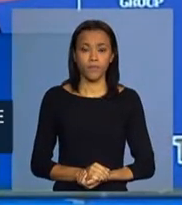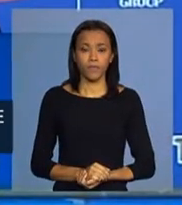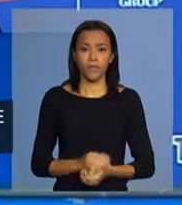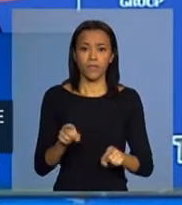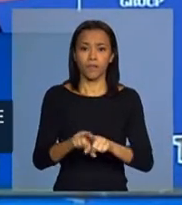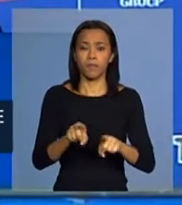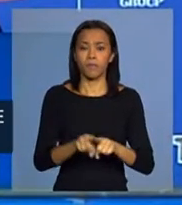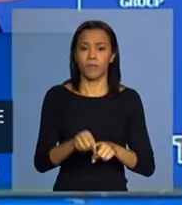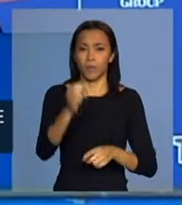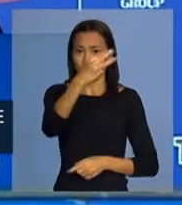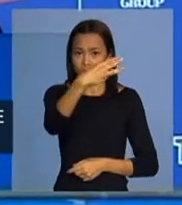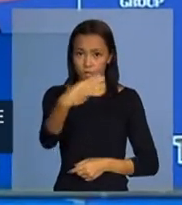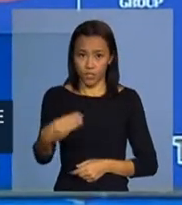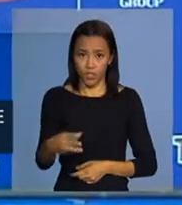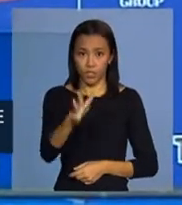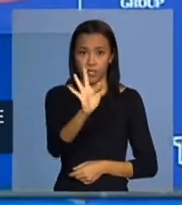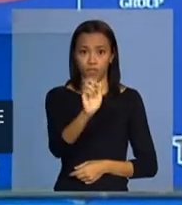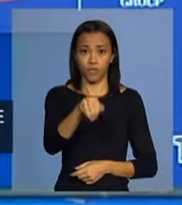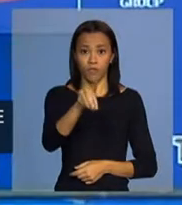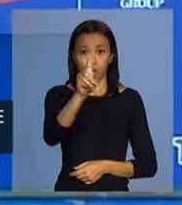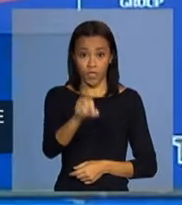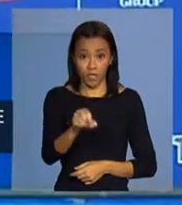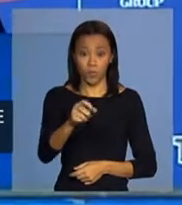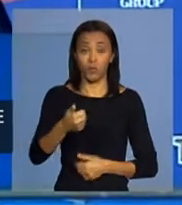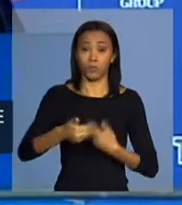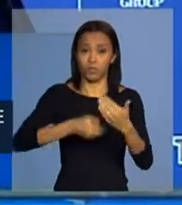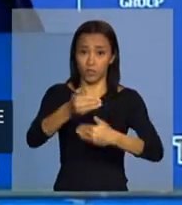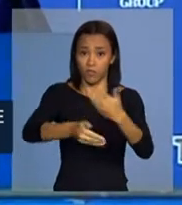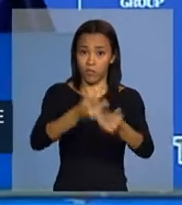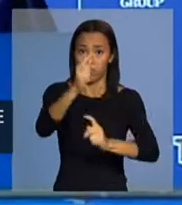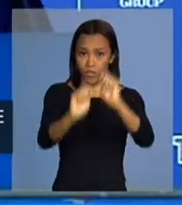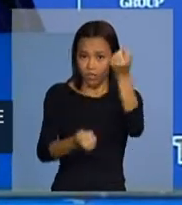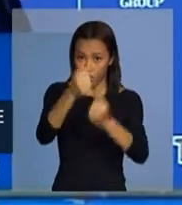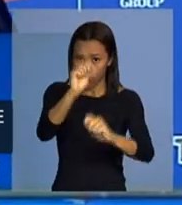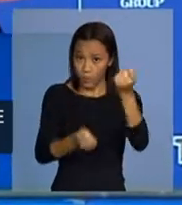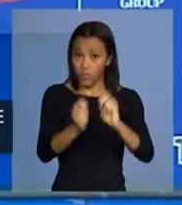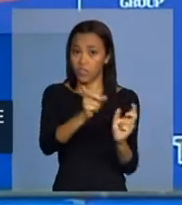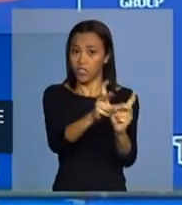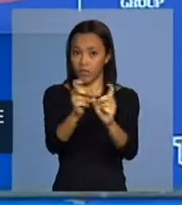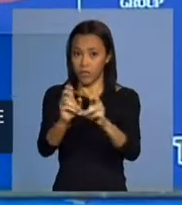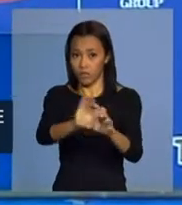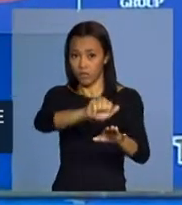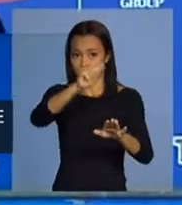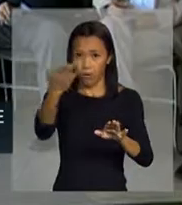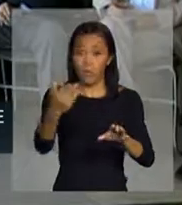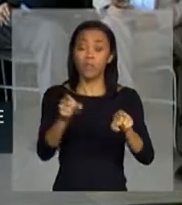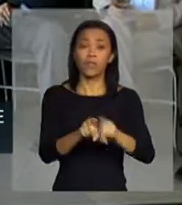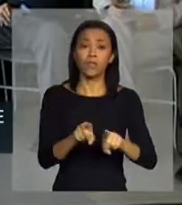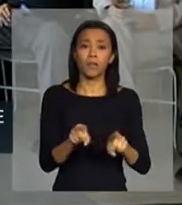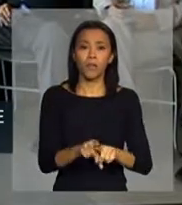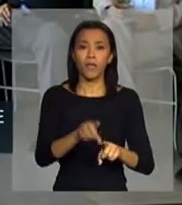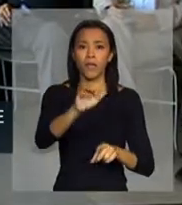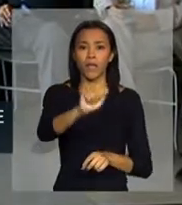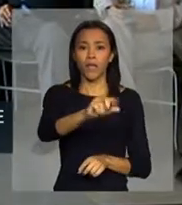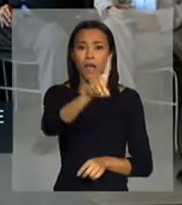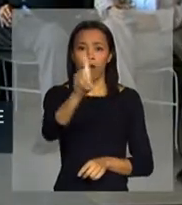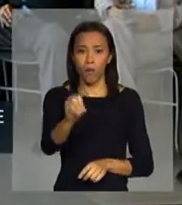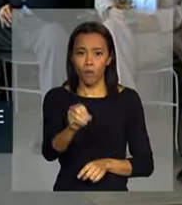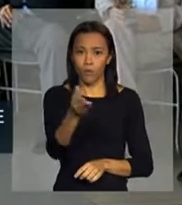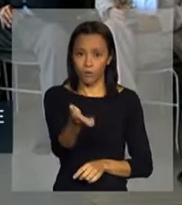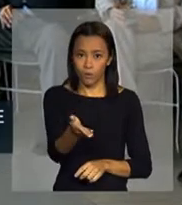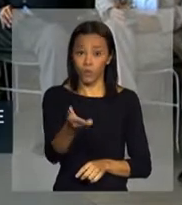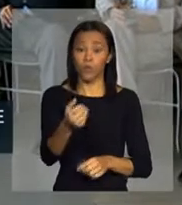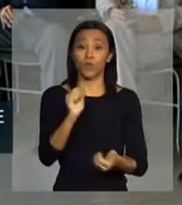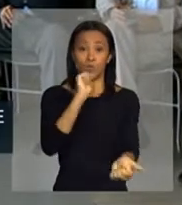o ministro Fernando Pimentel, Desenvolvimento, Indústria e Comércio Exterior, o ministro Aldo Rebelo,